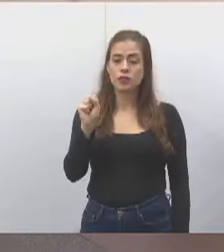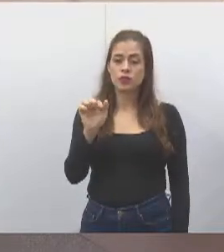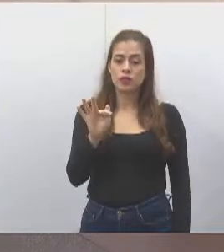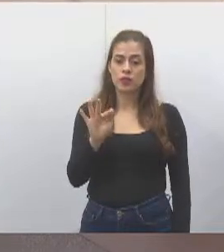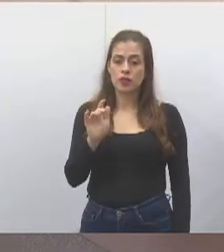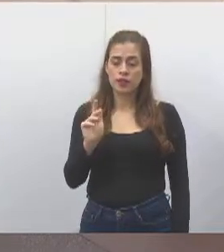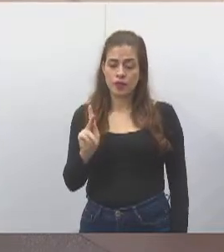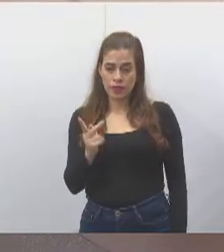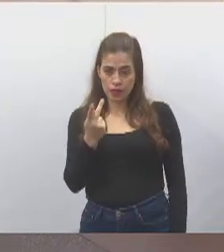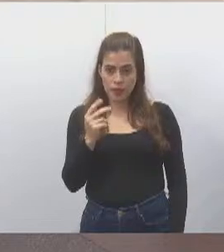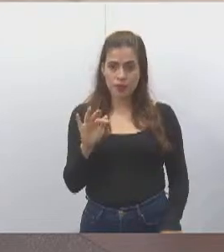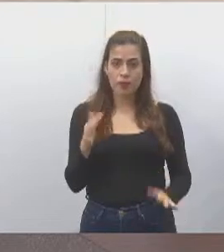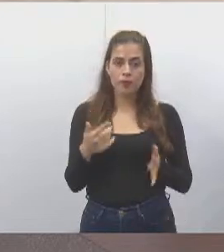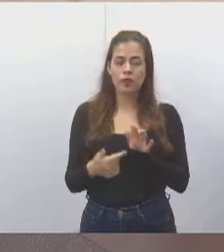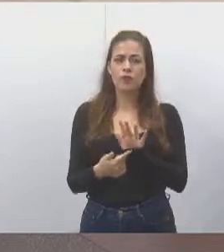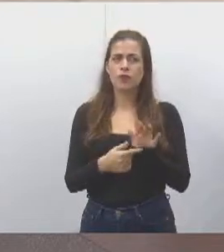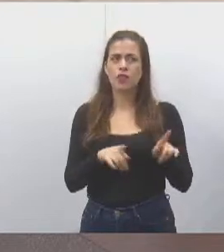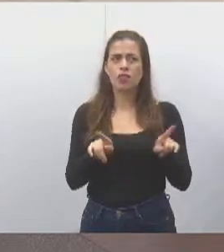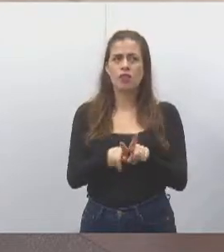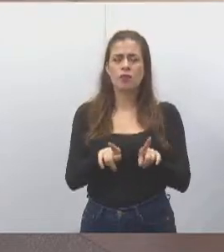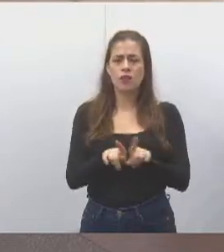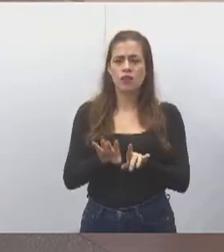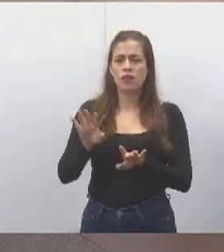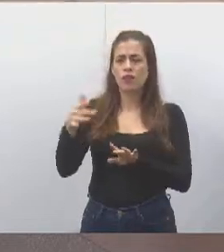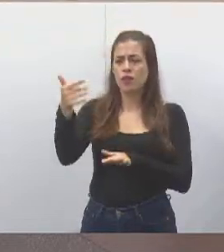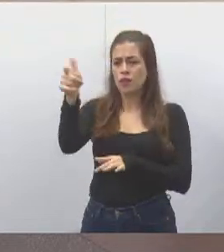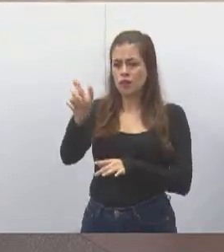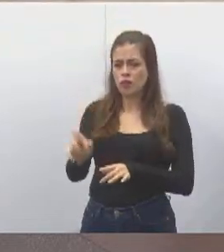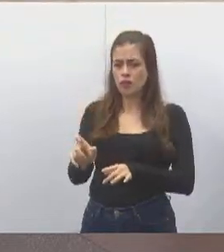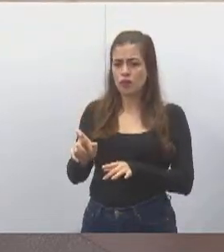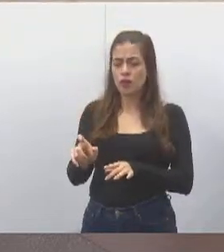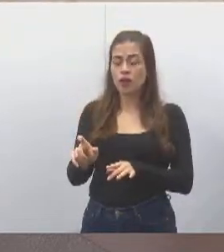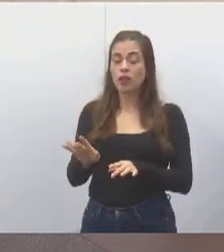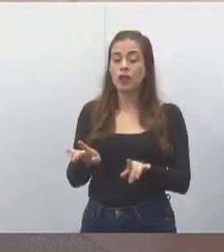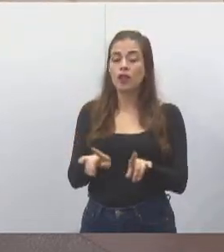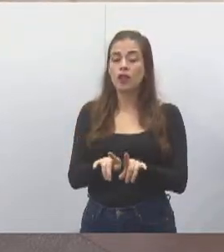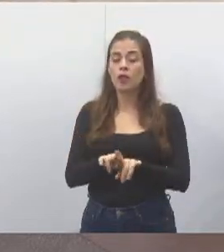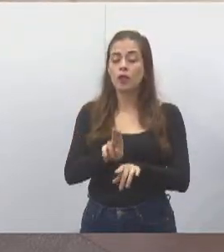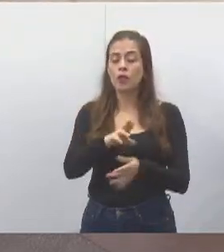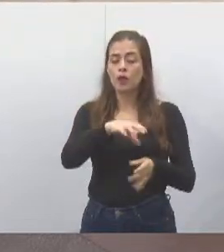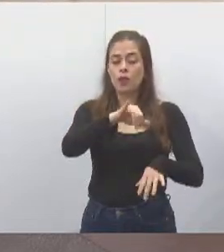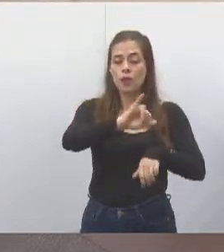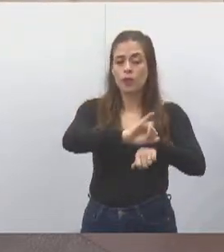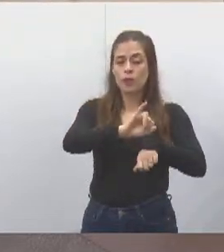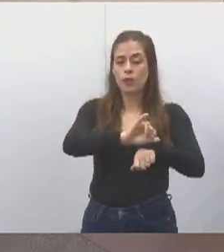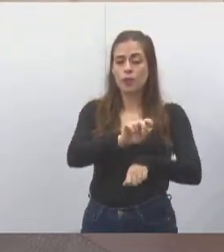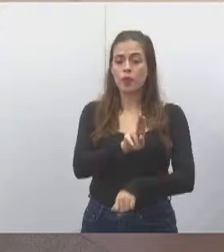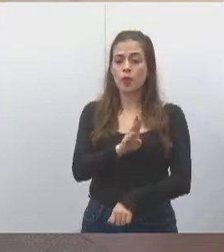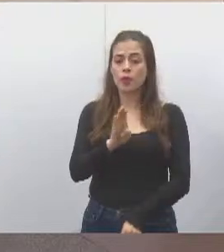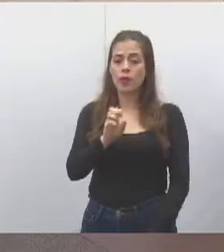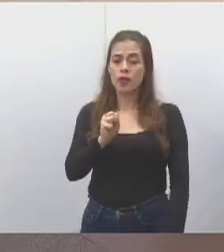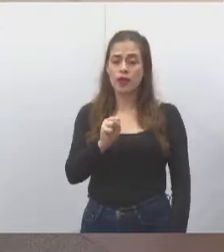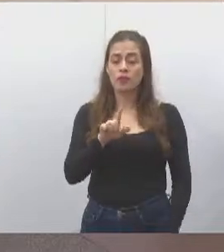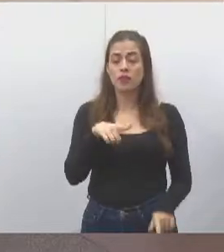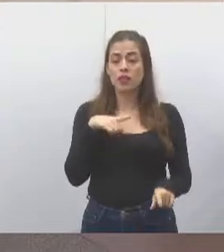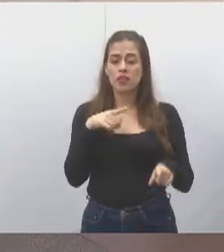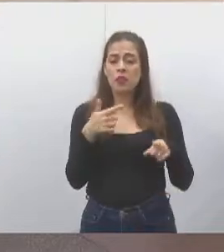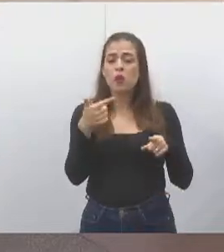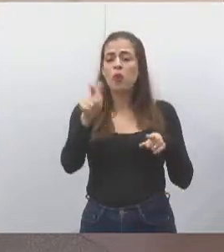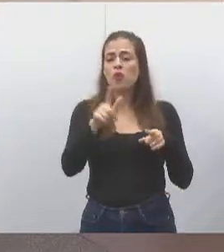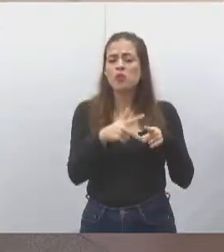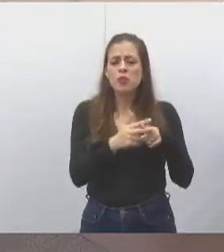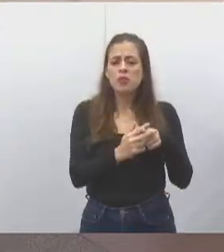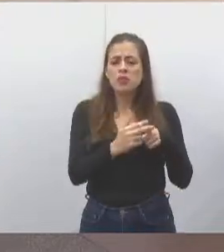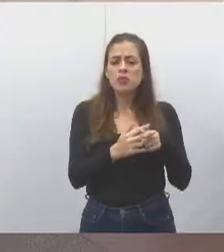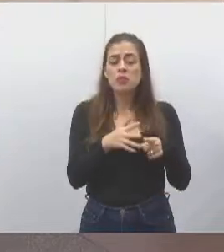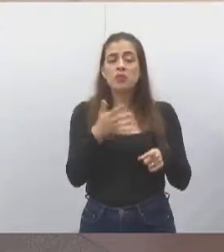UBS Central, já foi mexida na UBS Central, mas vai ter outra manutenção, não sei qual, gostaria de saber o que